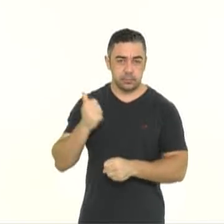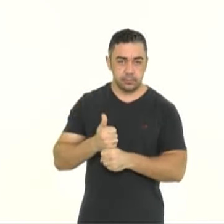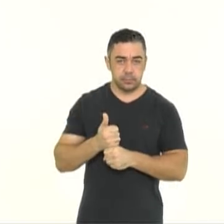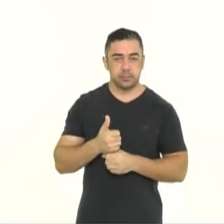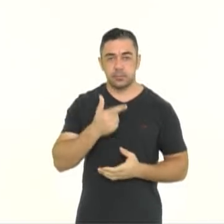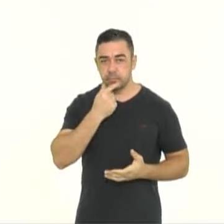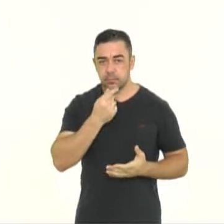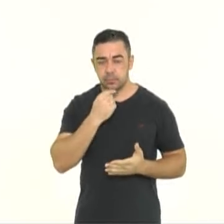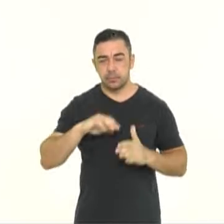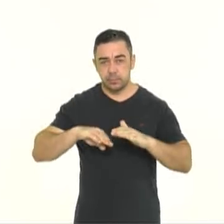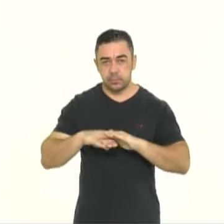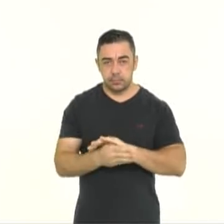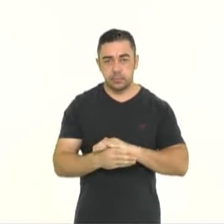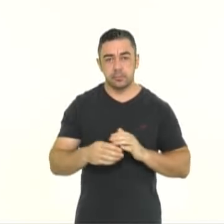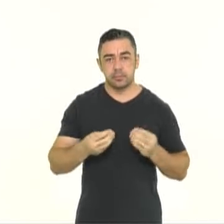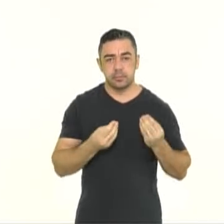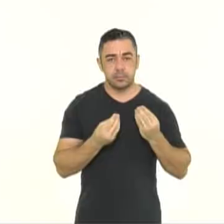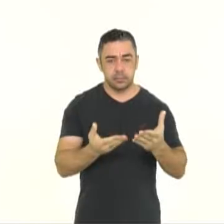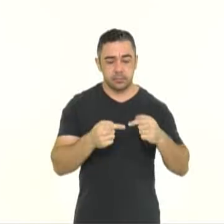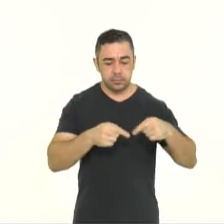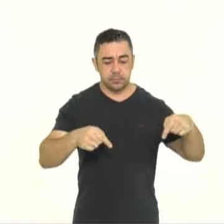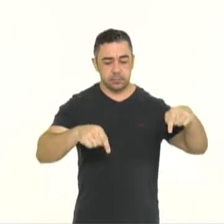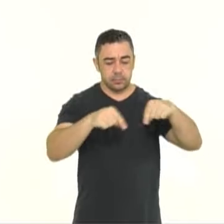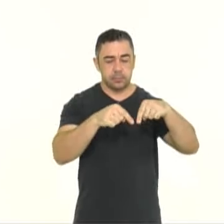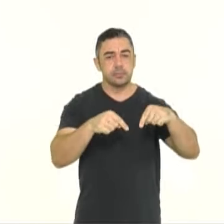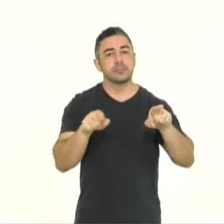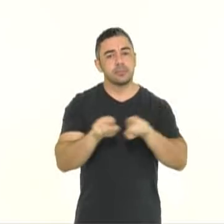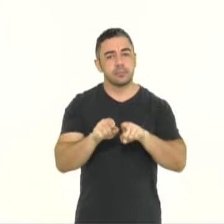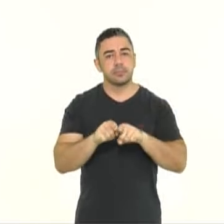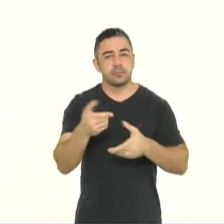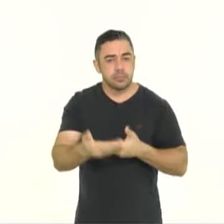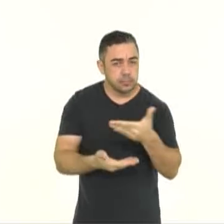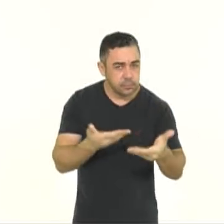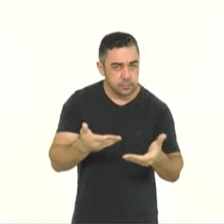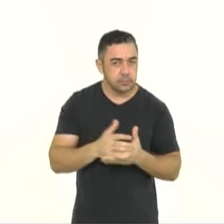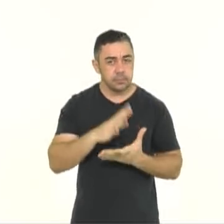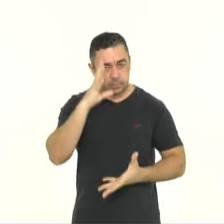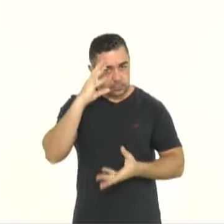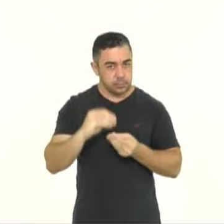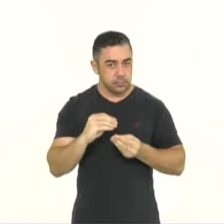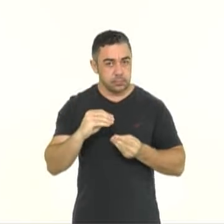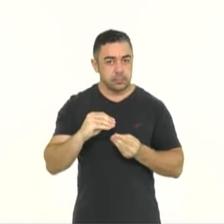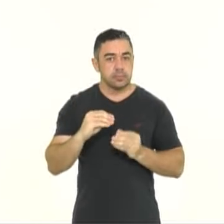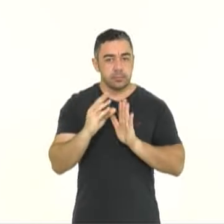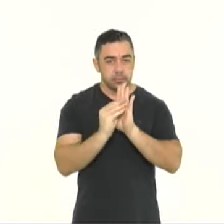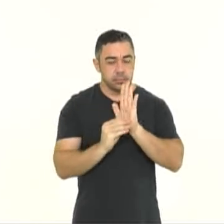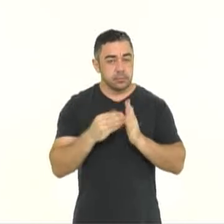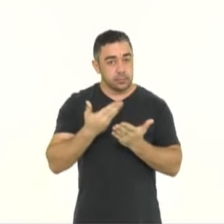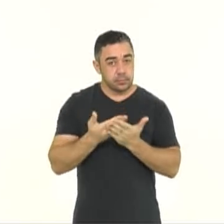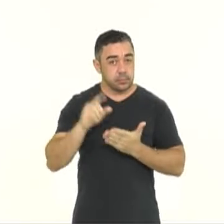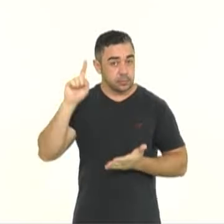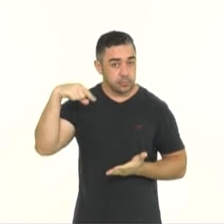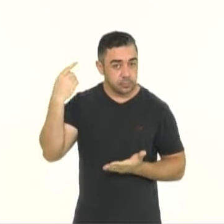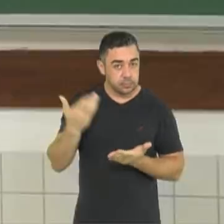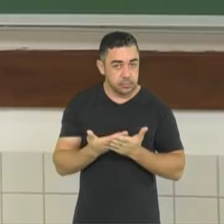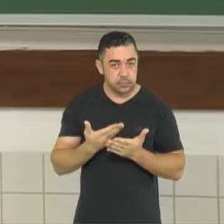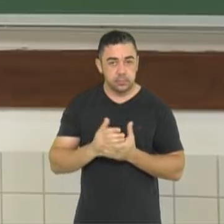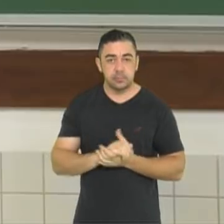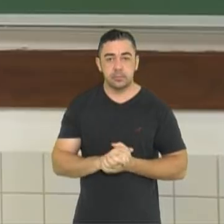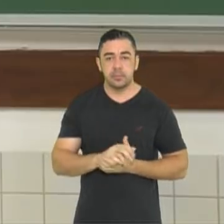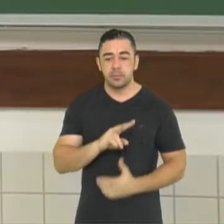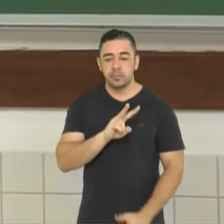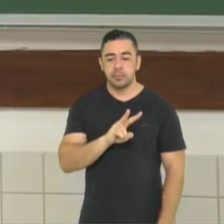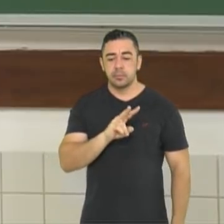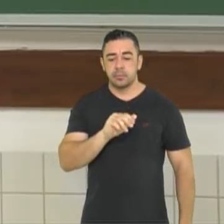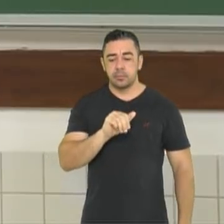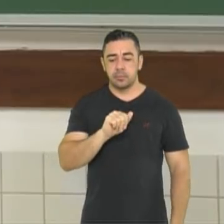costume germânico de doar terras e privilégios. Agora aqui nós vamos entender um conteúdo que vocês vão estudar para as próximas aulas. Chama-se